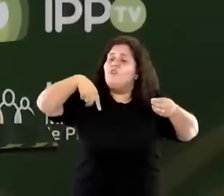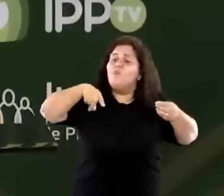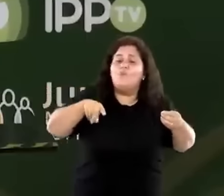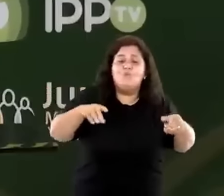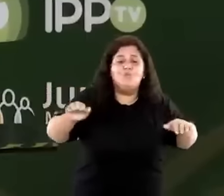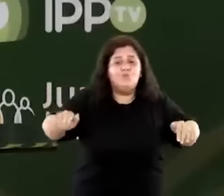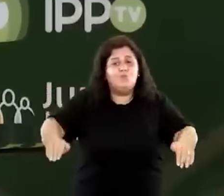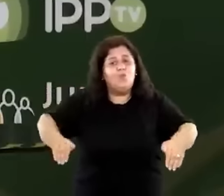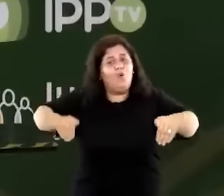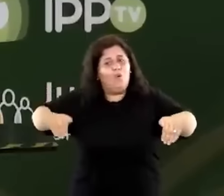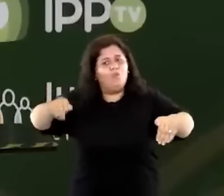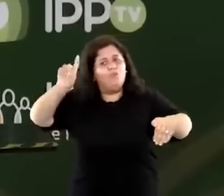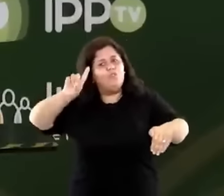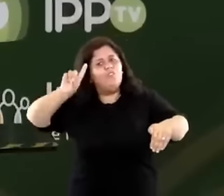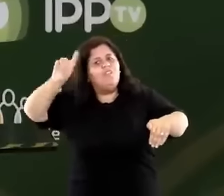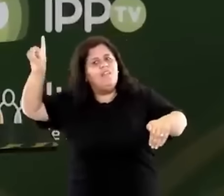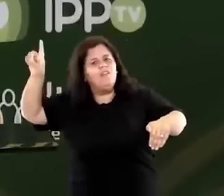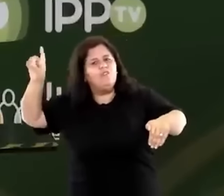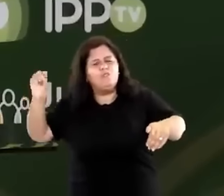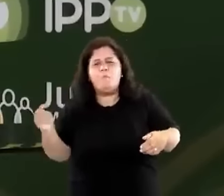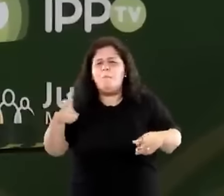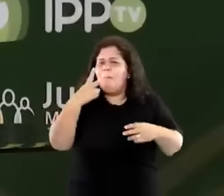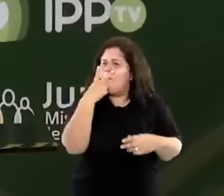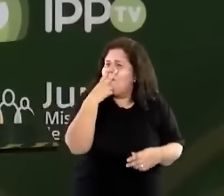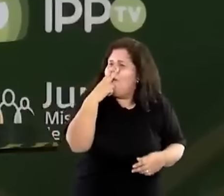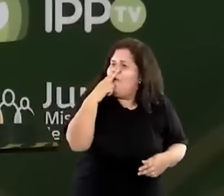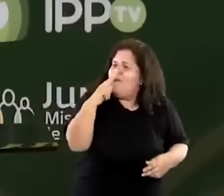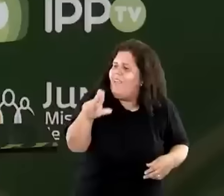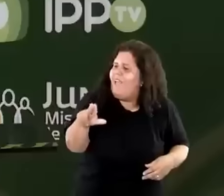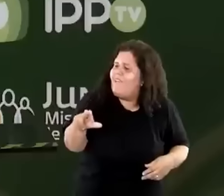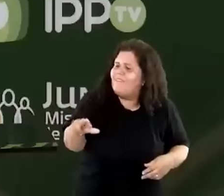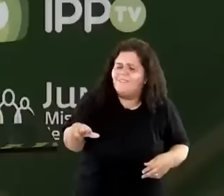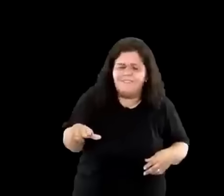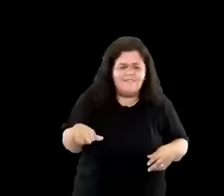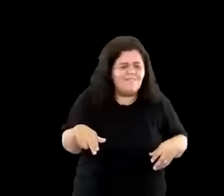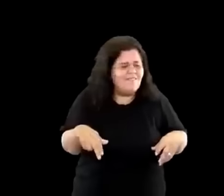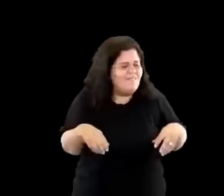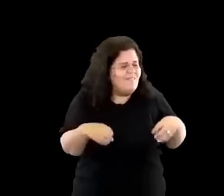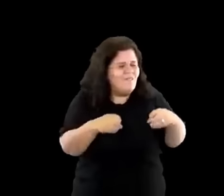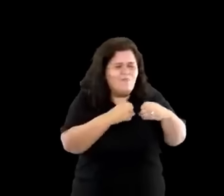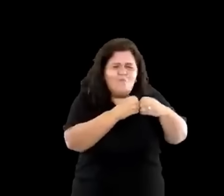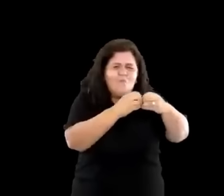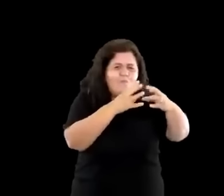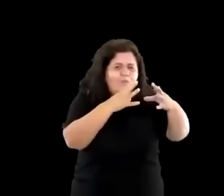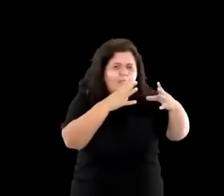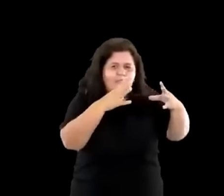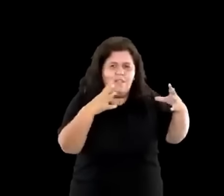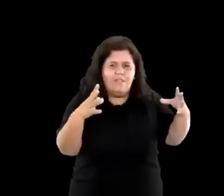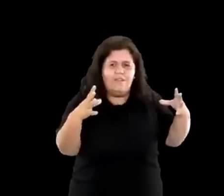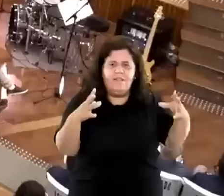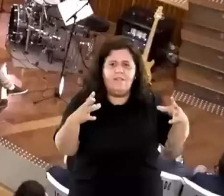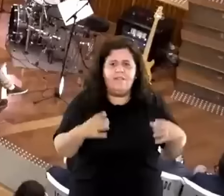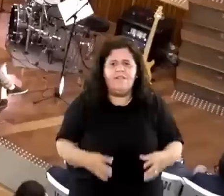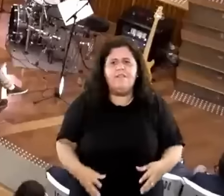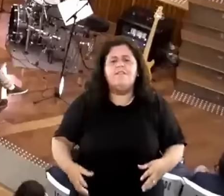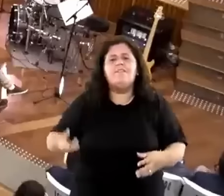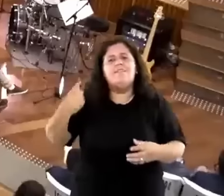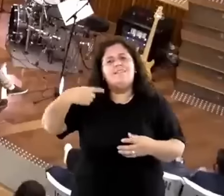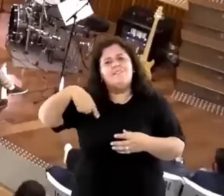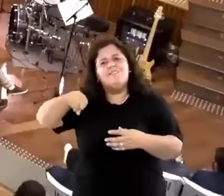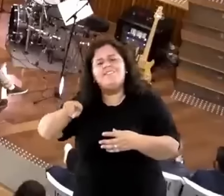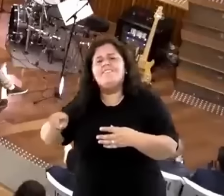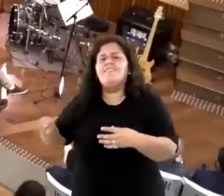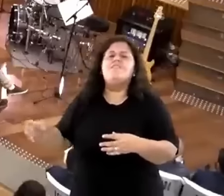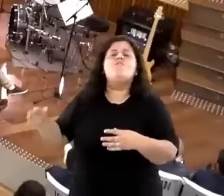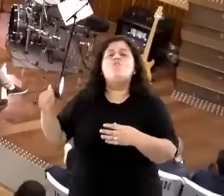tem a característica do diamante e do sardônio se a pedra branca de Jaspe descreve a santidade de Deus